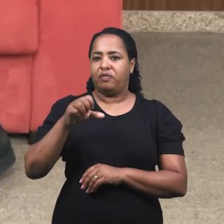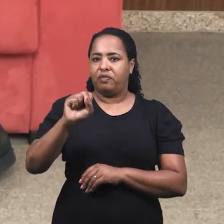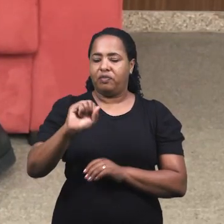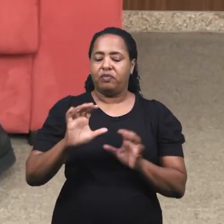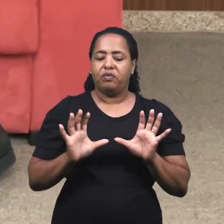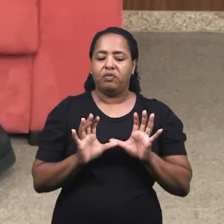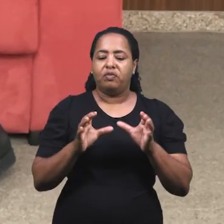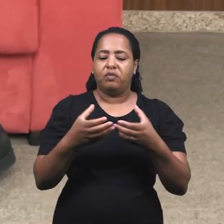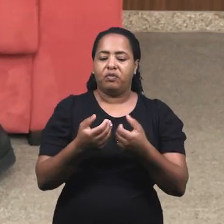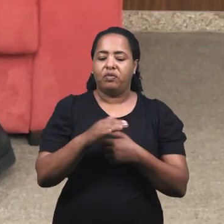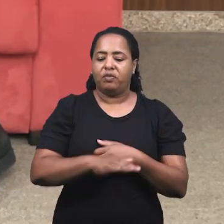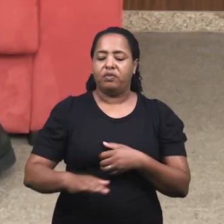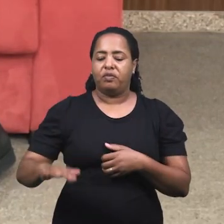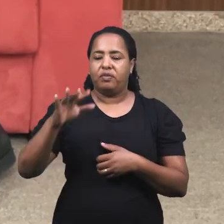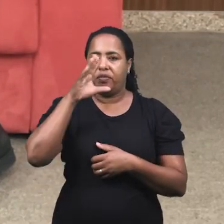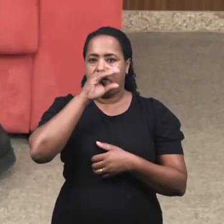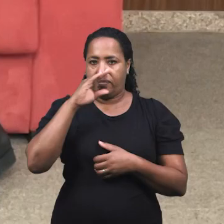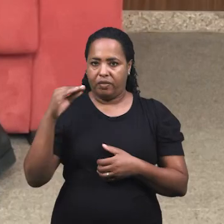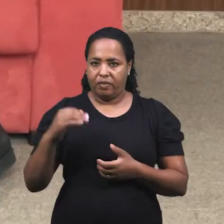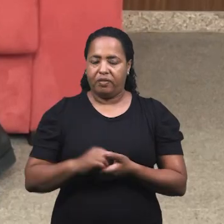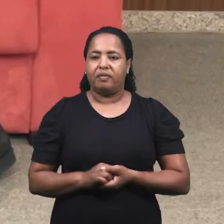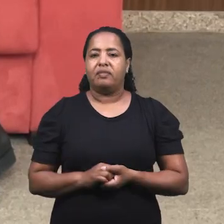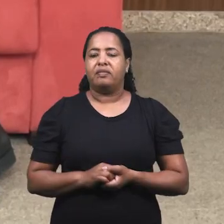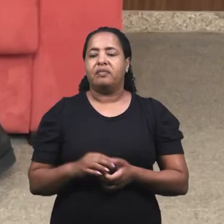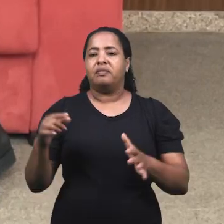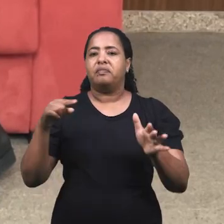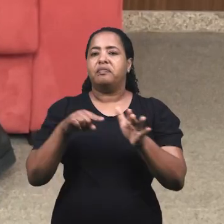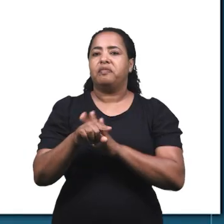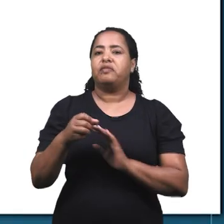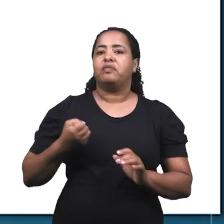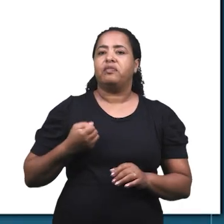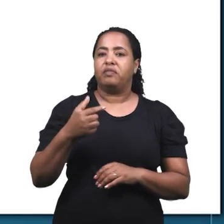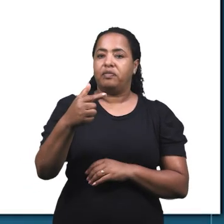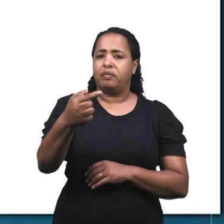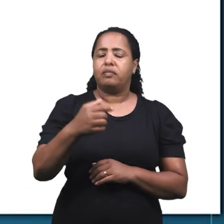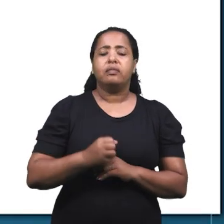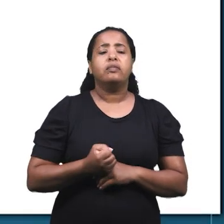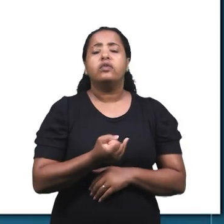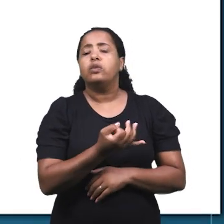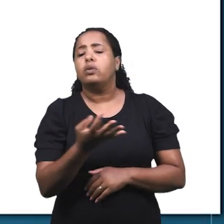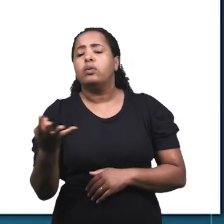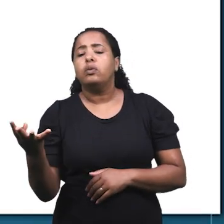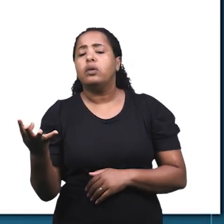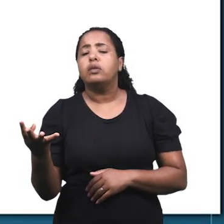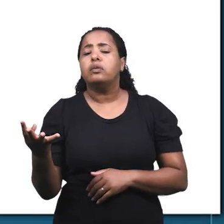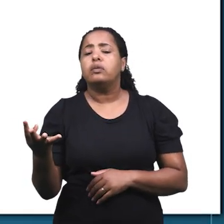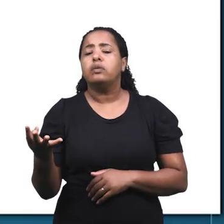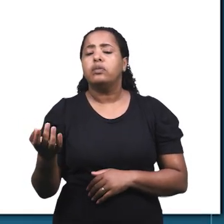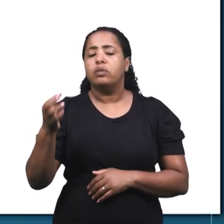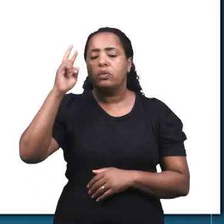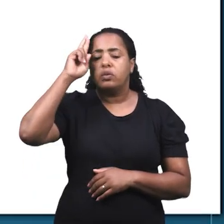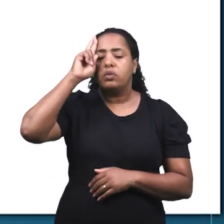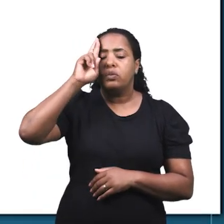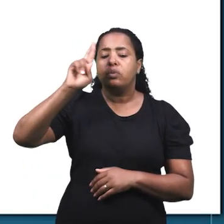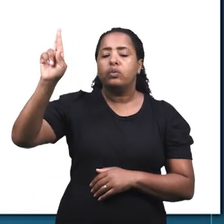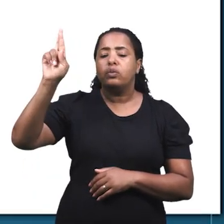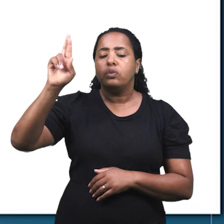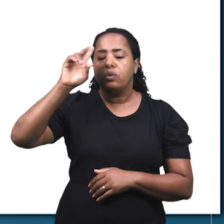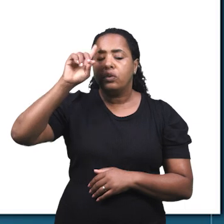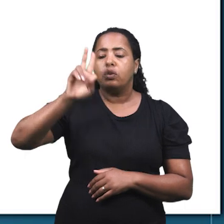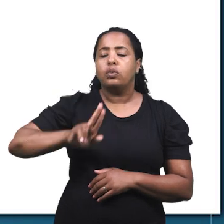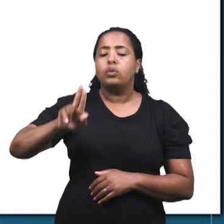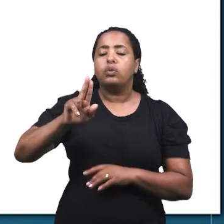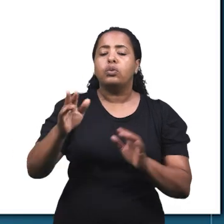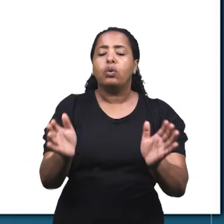classe de crianças, intermediários e adolescentes. Pergunta 7. Quantas vezes o Senhor Deus usou a expressão tem